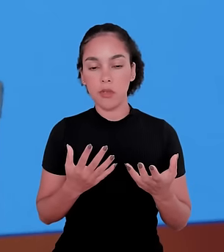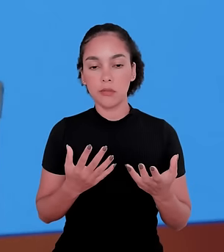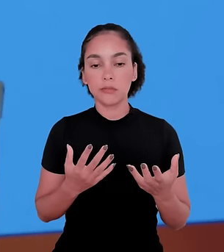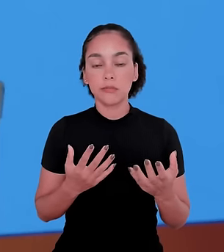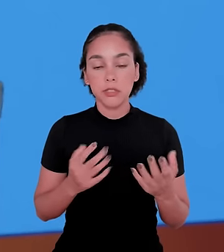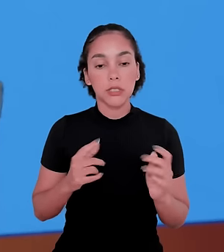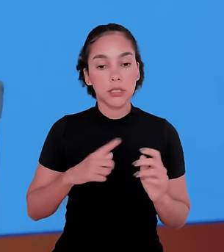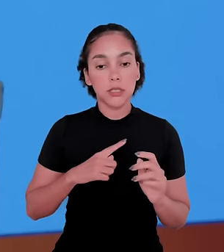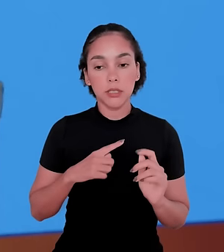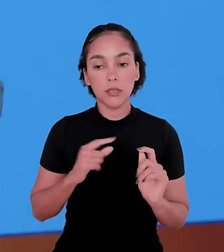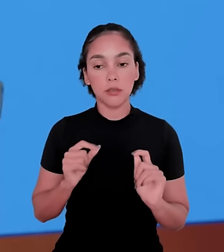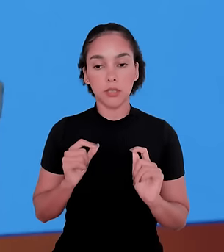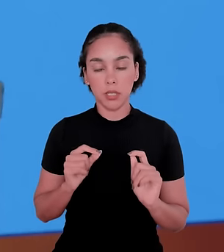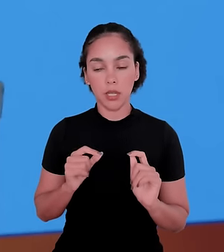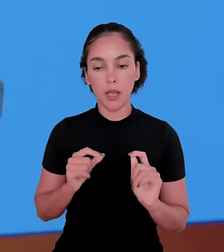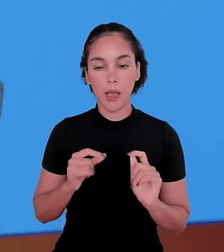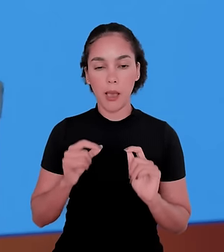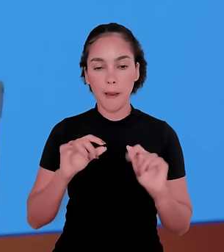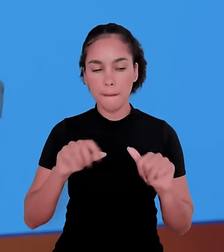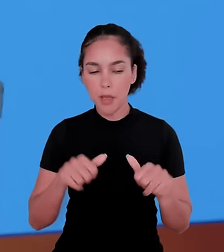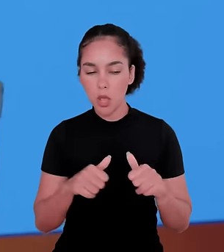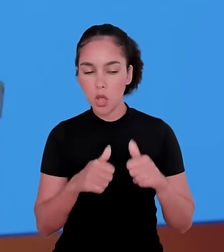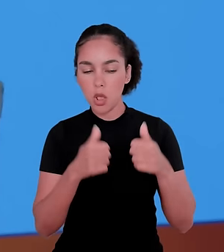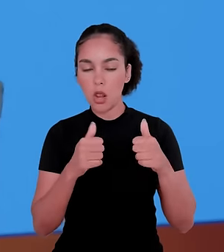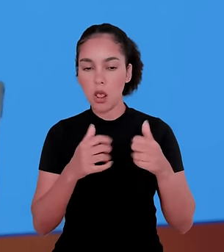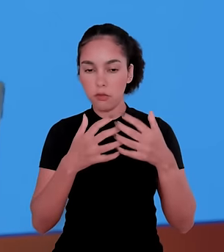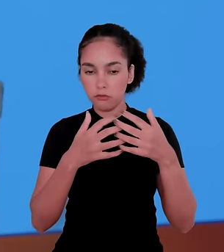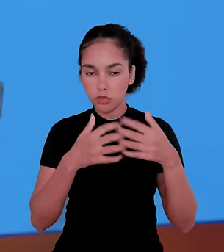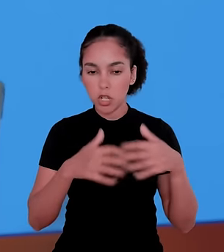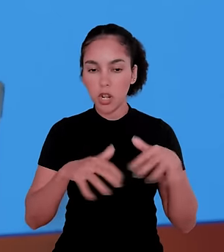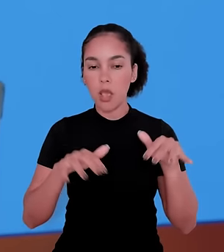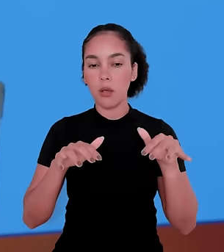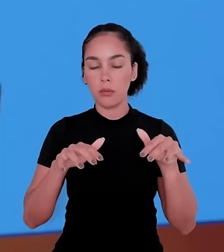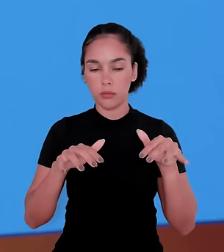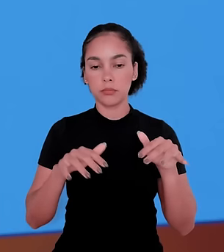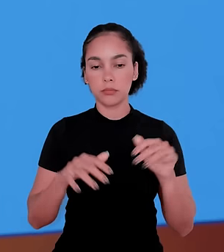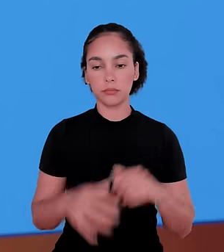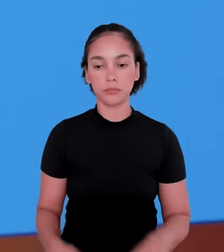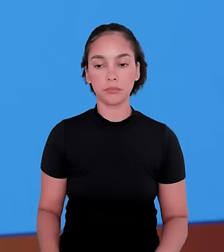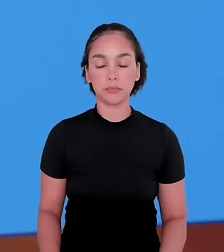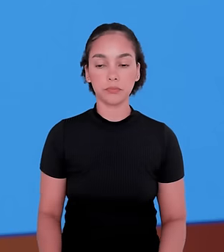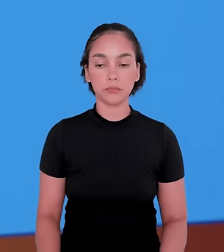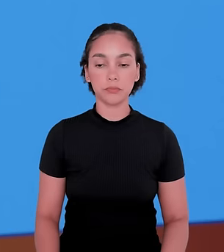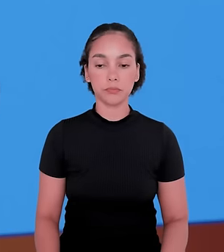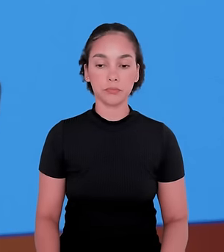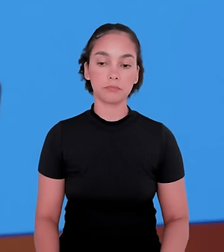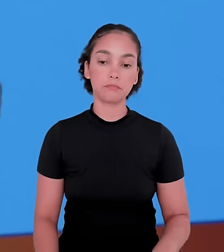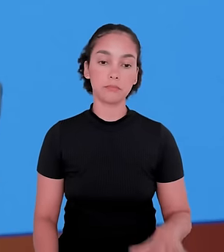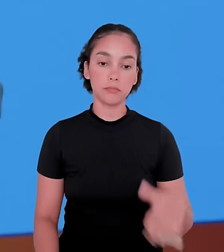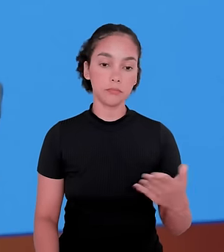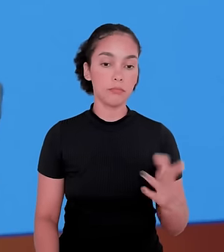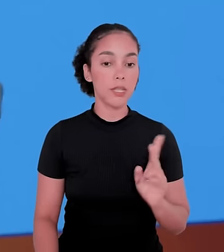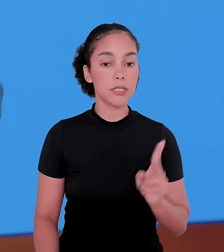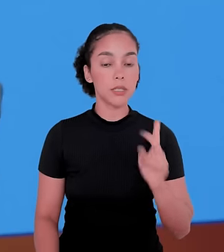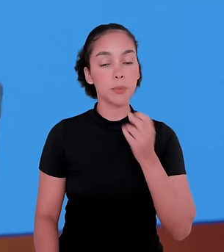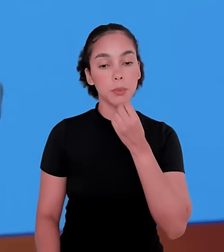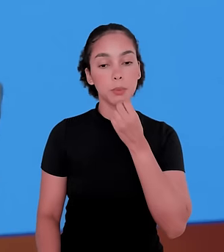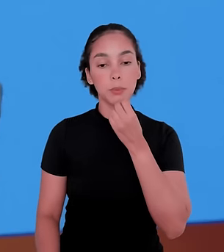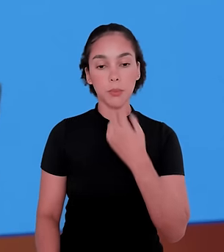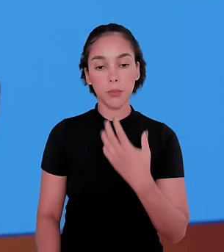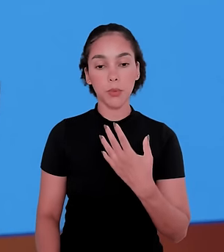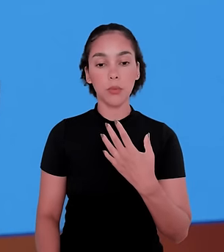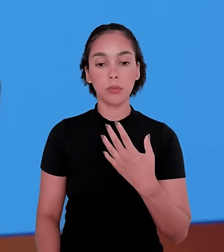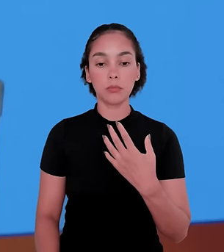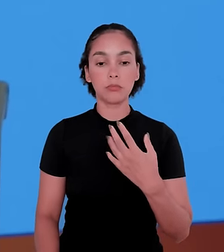e que tem uma que a gente chama de mel Oria funcional vai melhorar a função daquele objeto tá então assim É sempre bom a gente